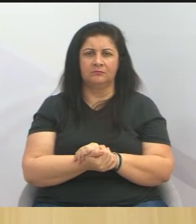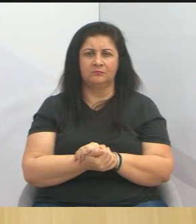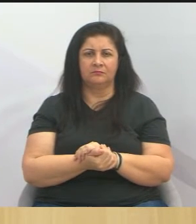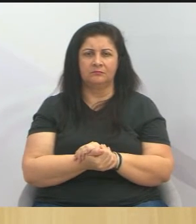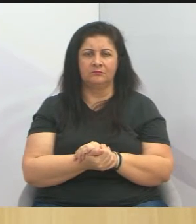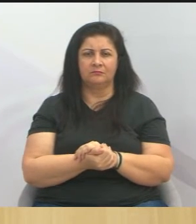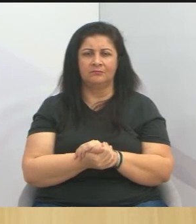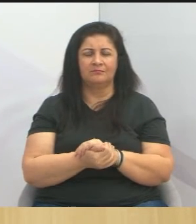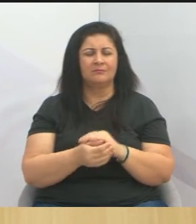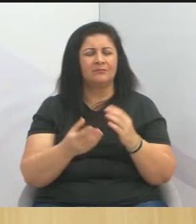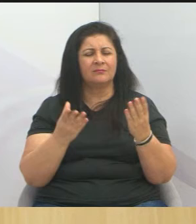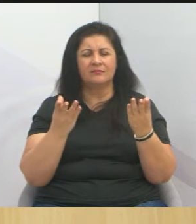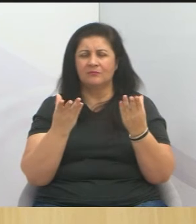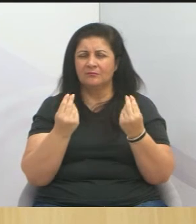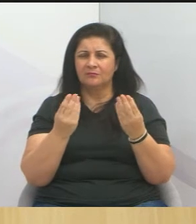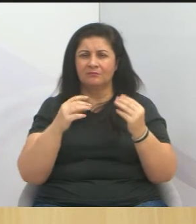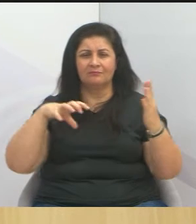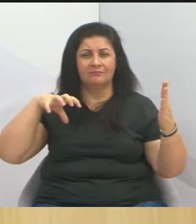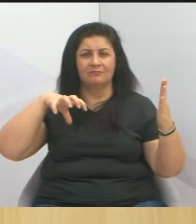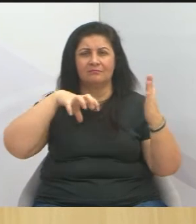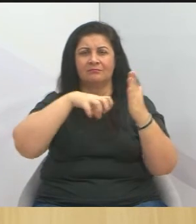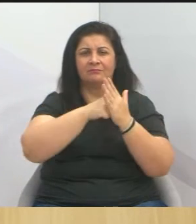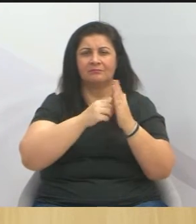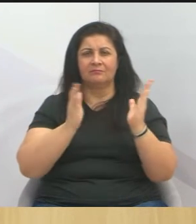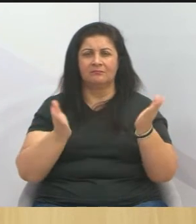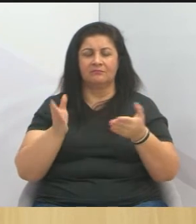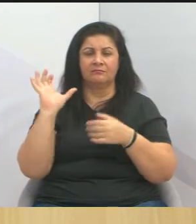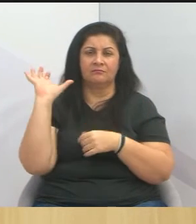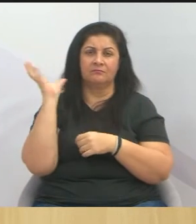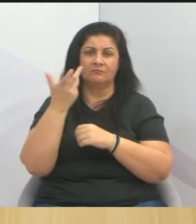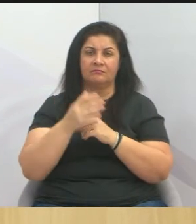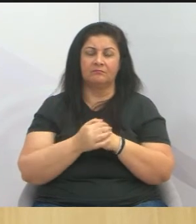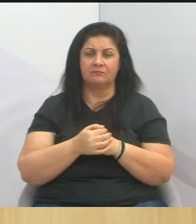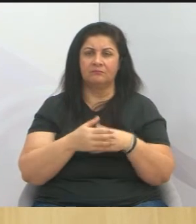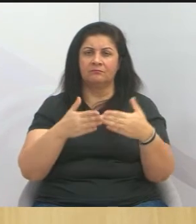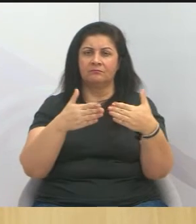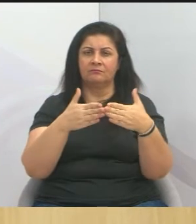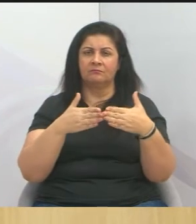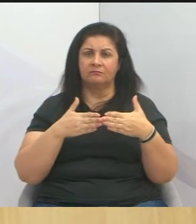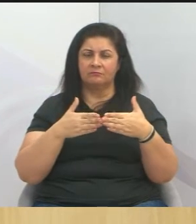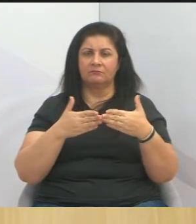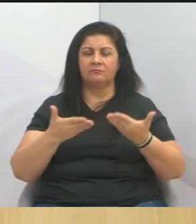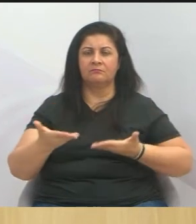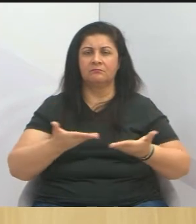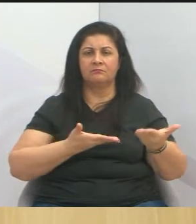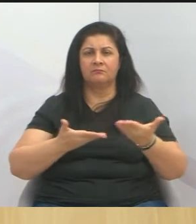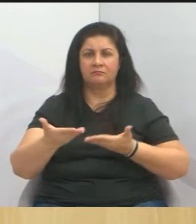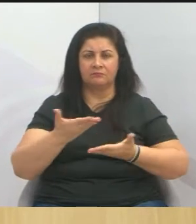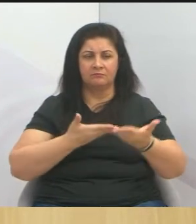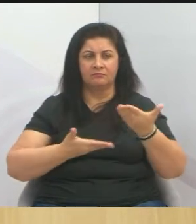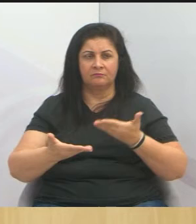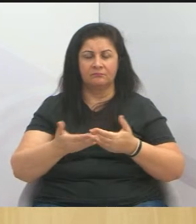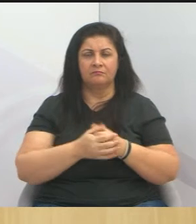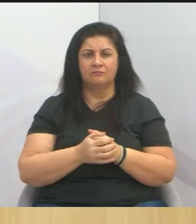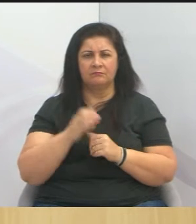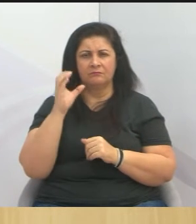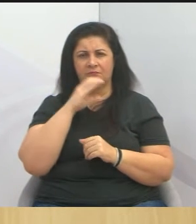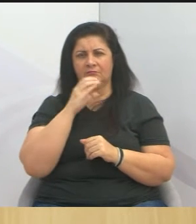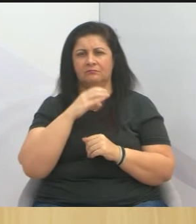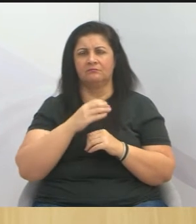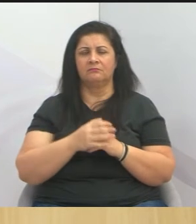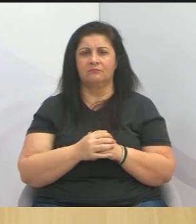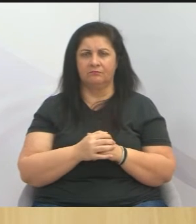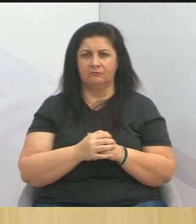os vários acidentes ocorrem no local e pedimos atendimento da solicitação o mais breve